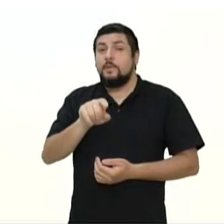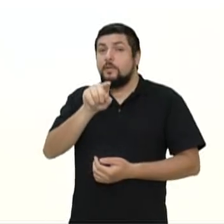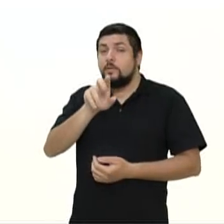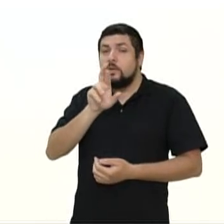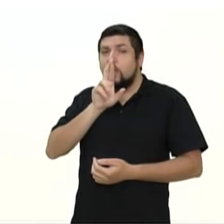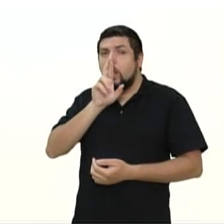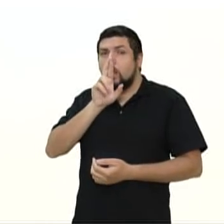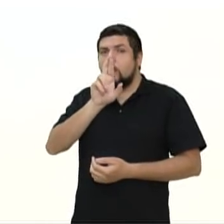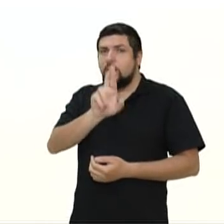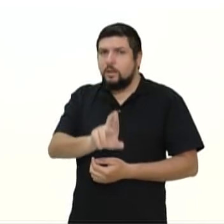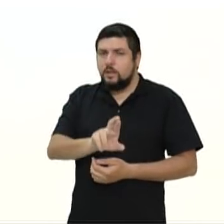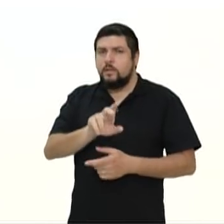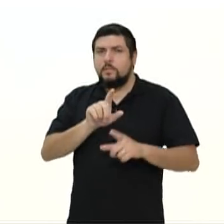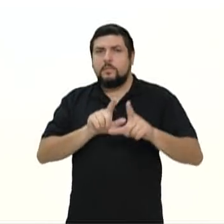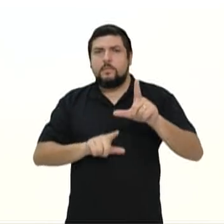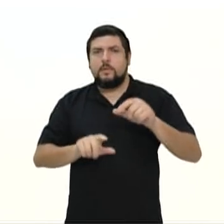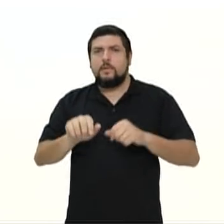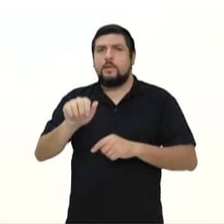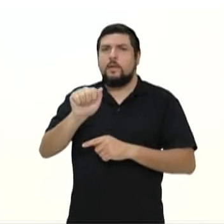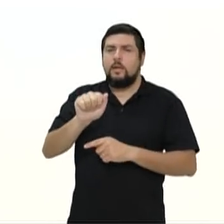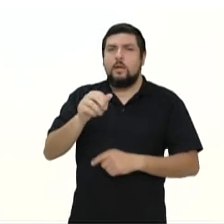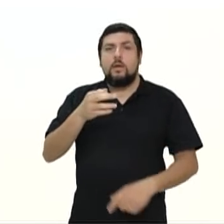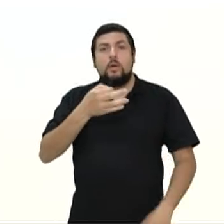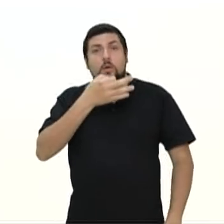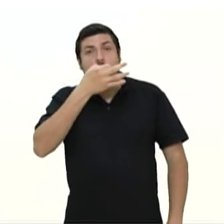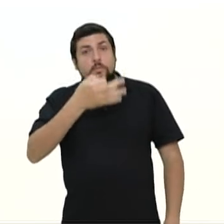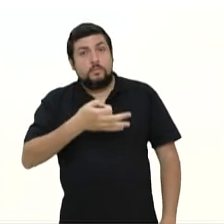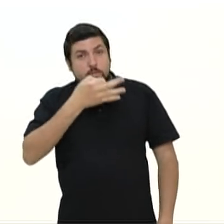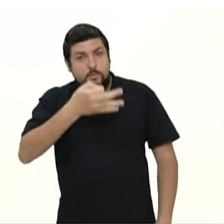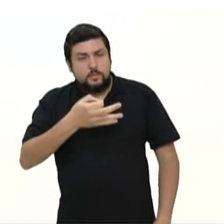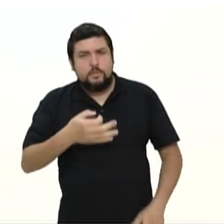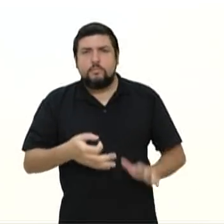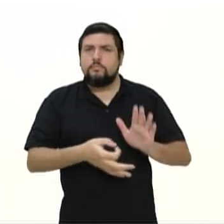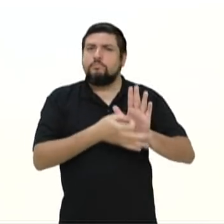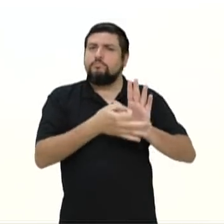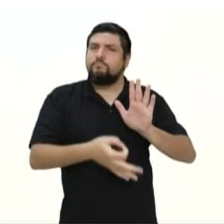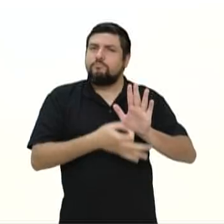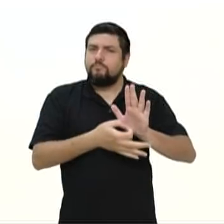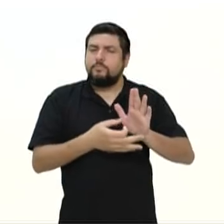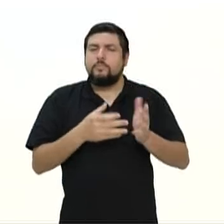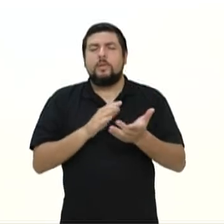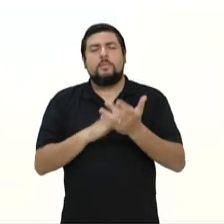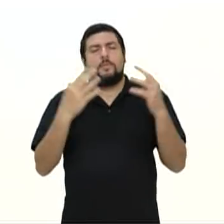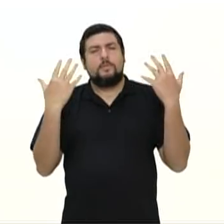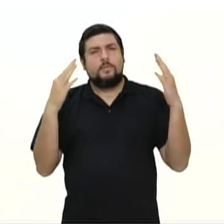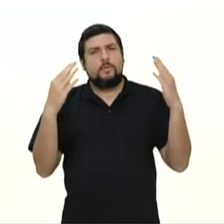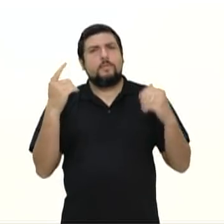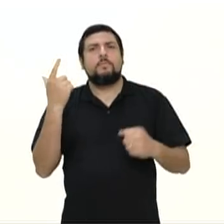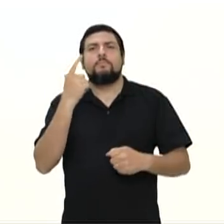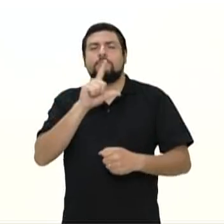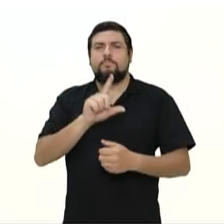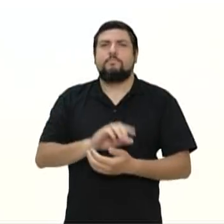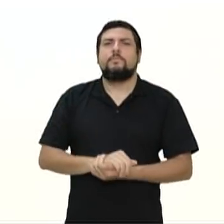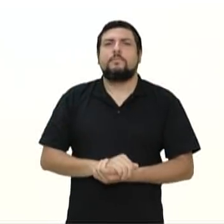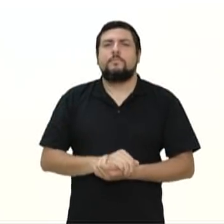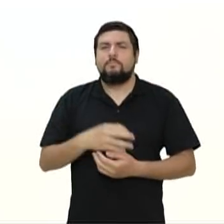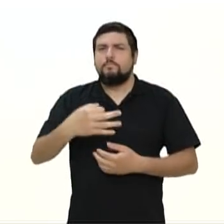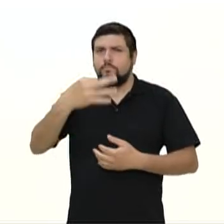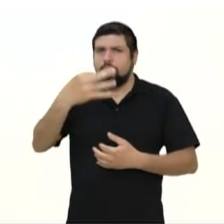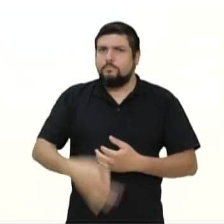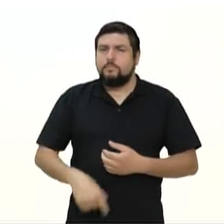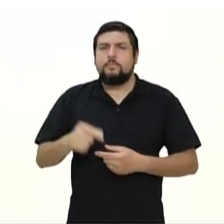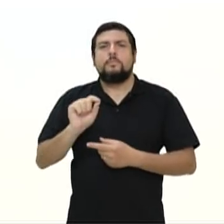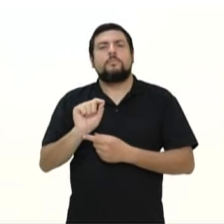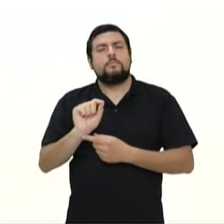respondeu a alternativa A, uma opinião, parabéns, você acertou. É isso